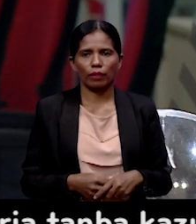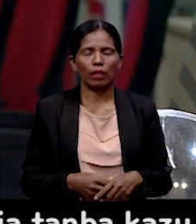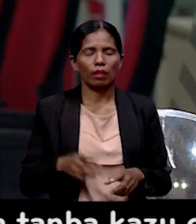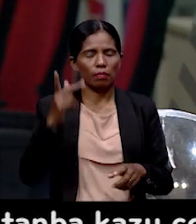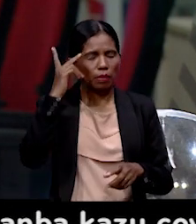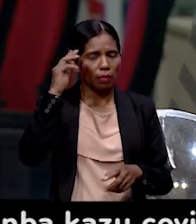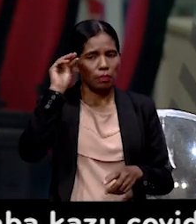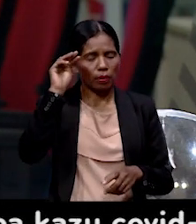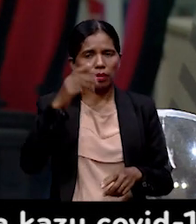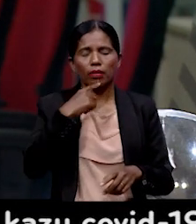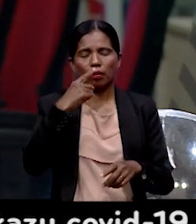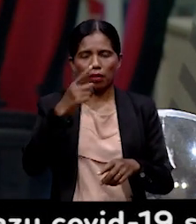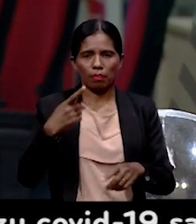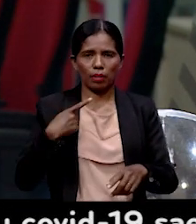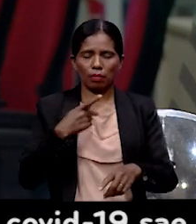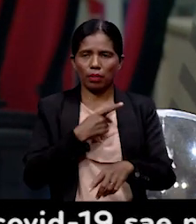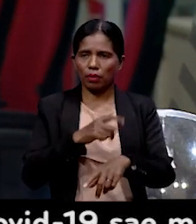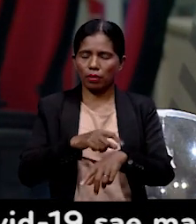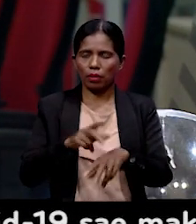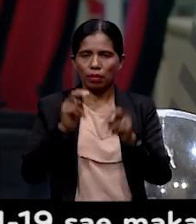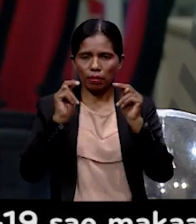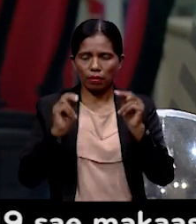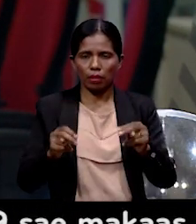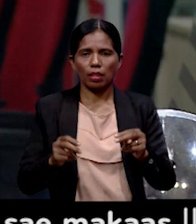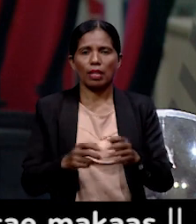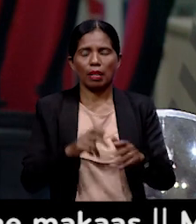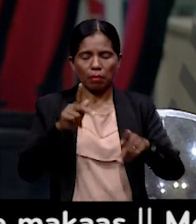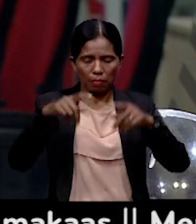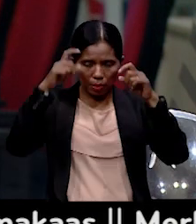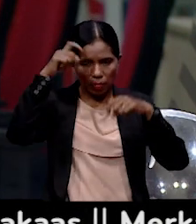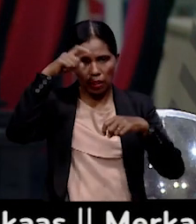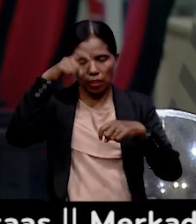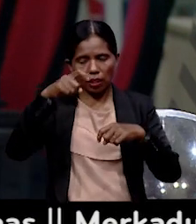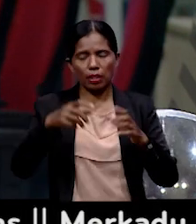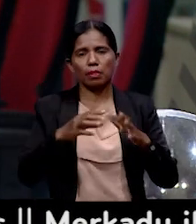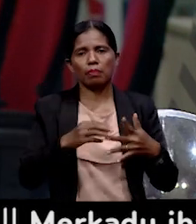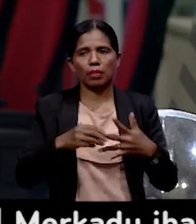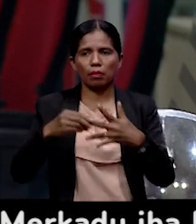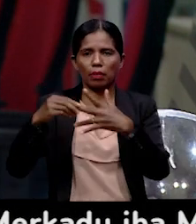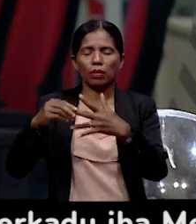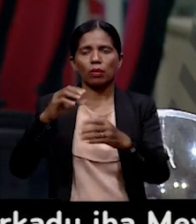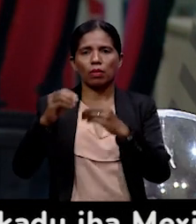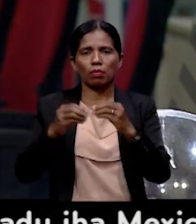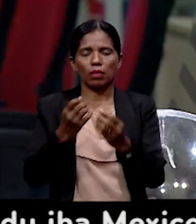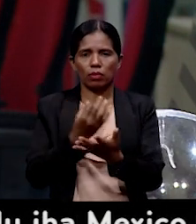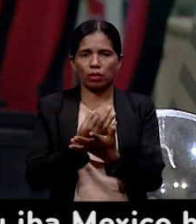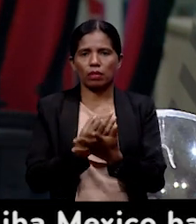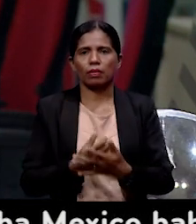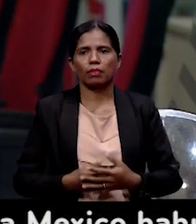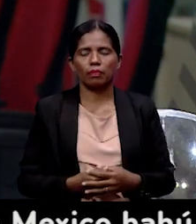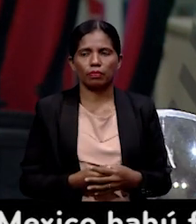Primeiro-ministro recomenda para o Parlamento precisa assessor Cira nebe especialista para o orçamento.